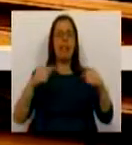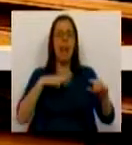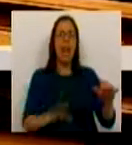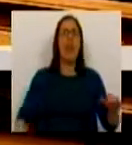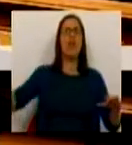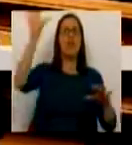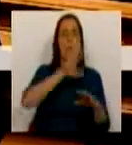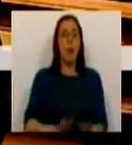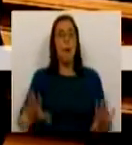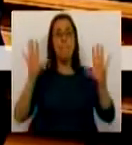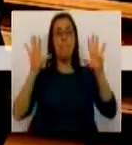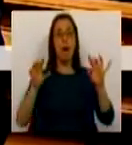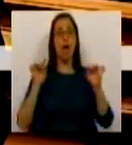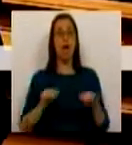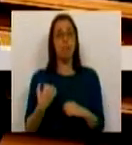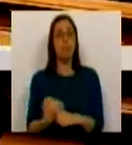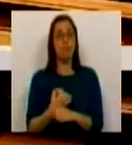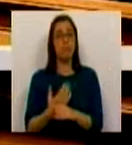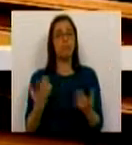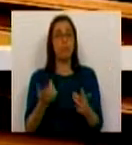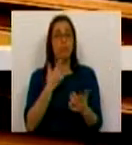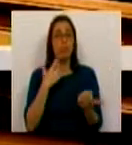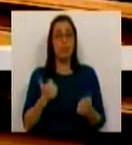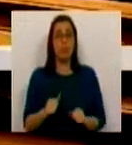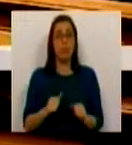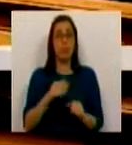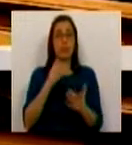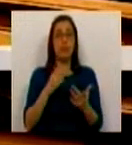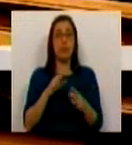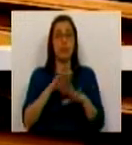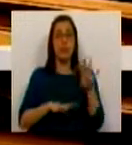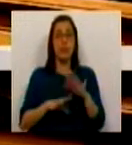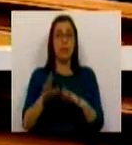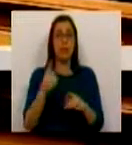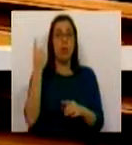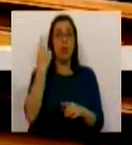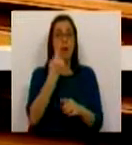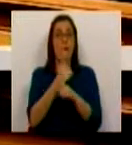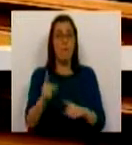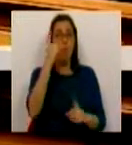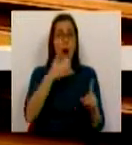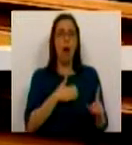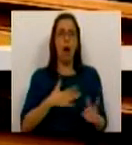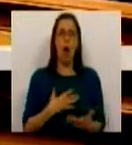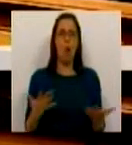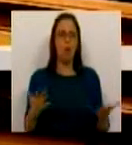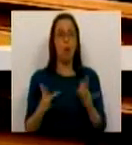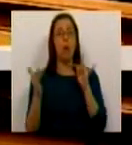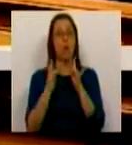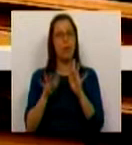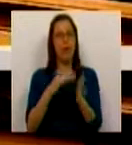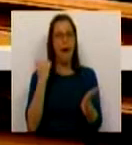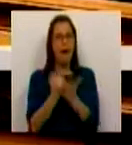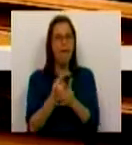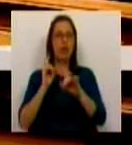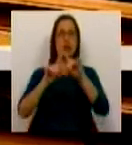nacional. Mas esta é uma tarefa que não é possível se concretizar por uma única entidade. O contacto